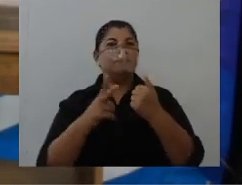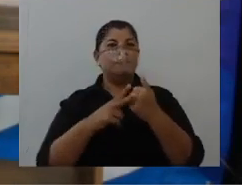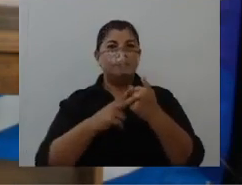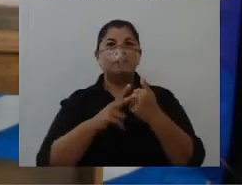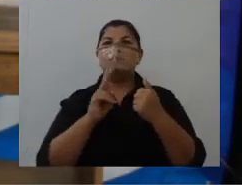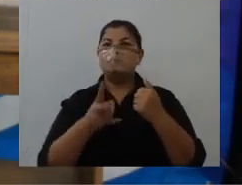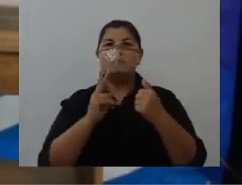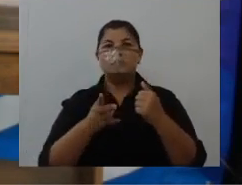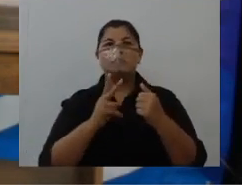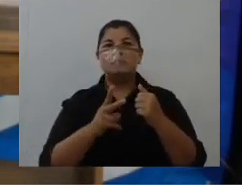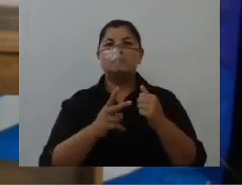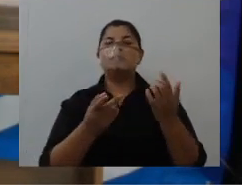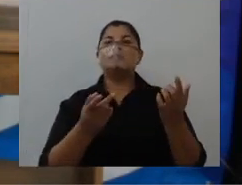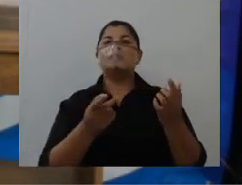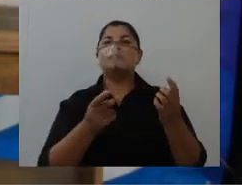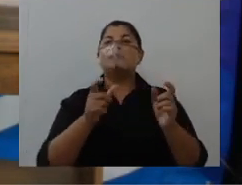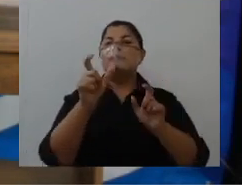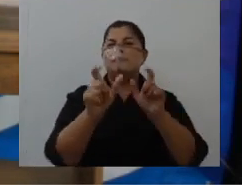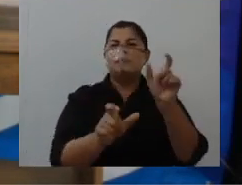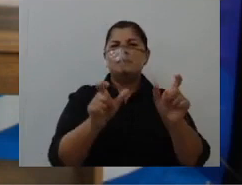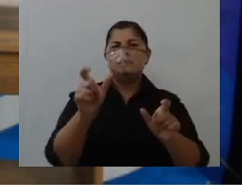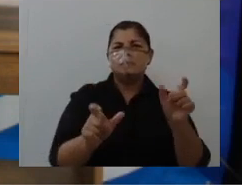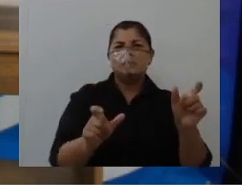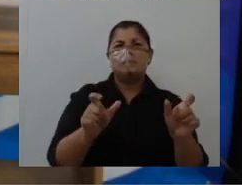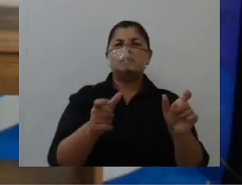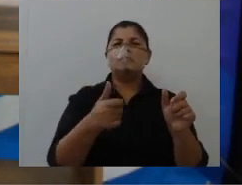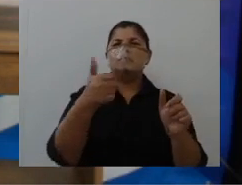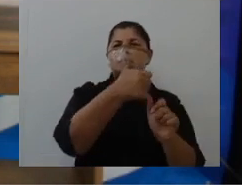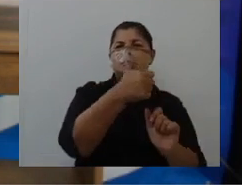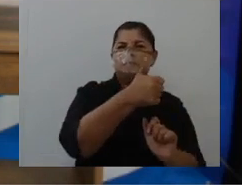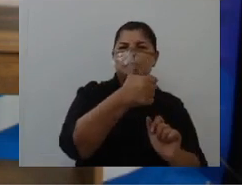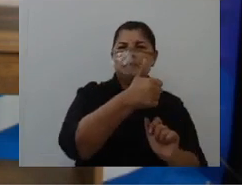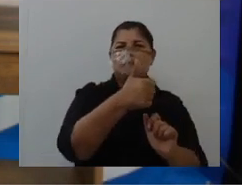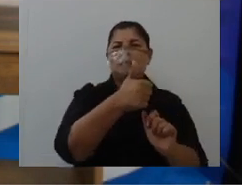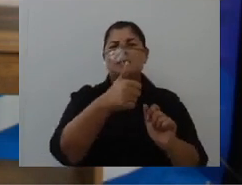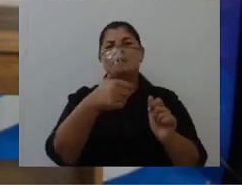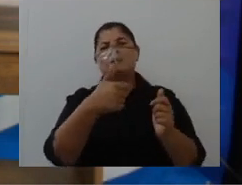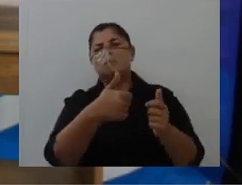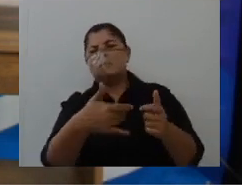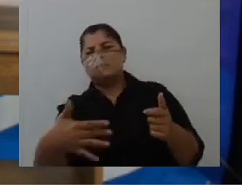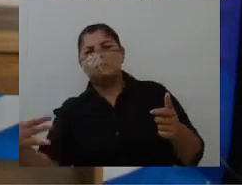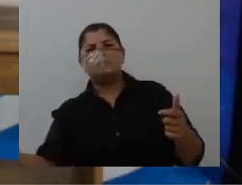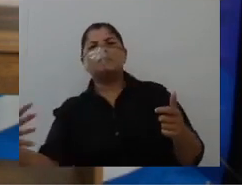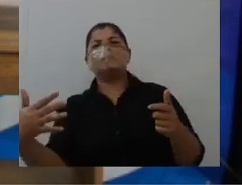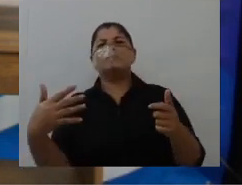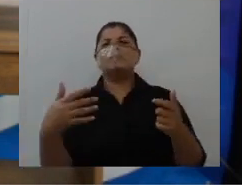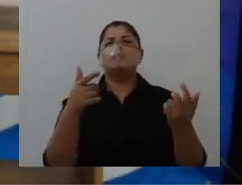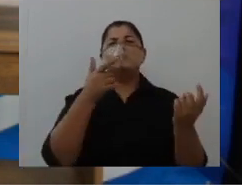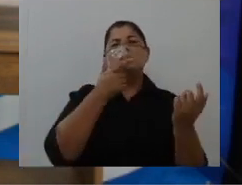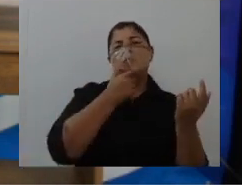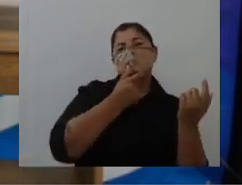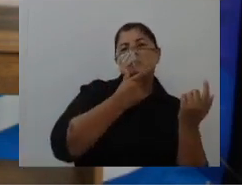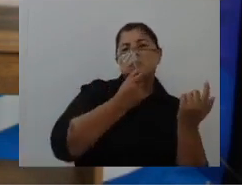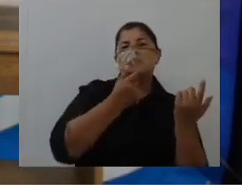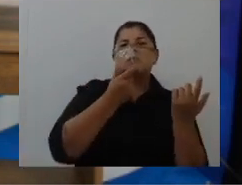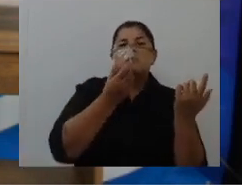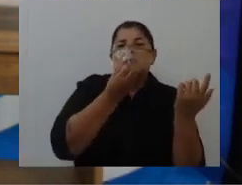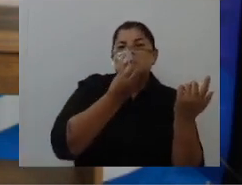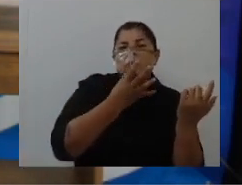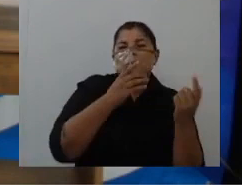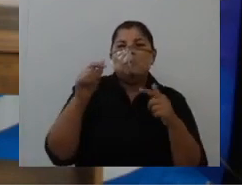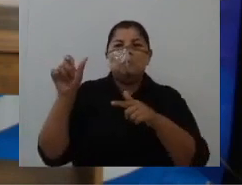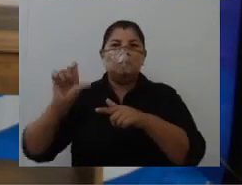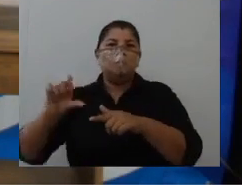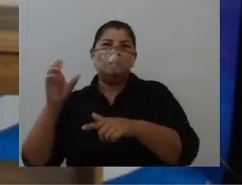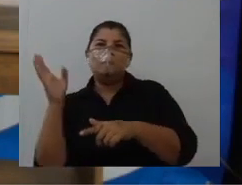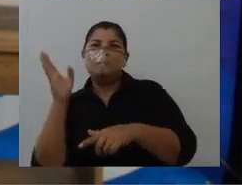importante, tá? Personagens, principal, personagem secundário, né? Geralmente o mocinho e o vilão, tá?